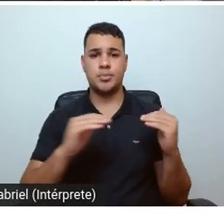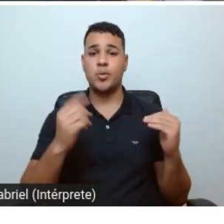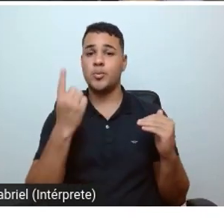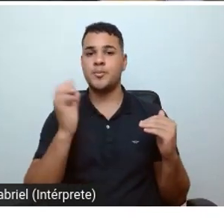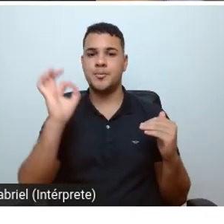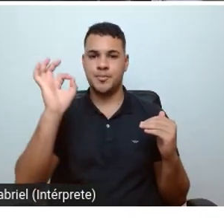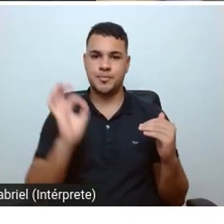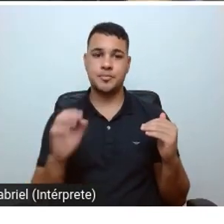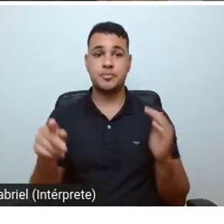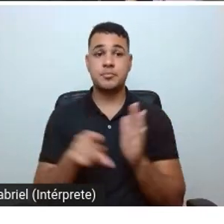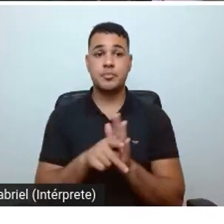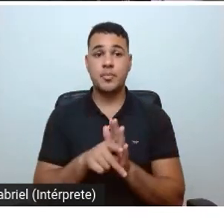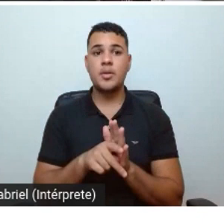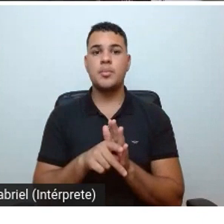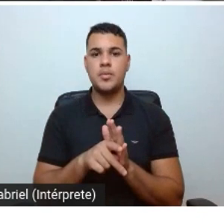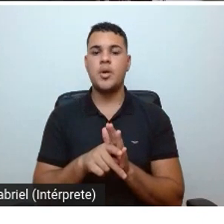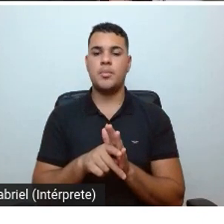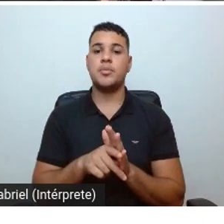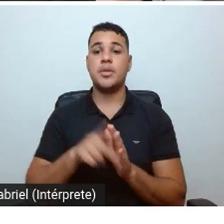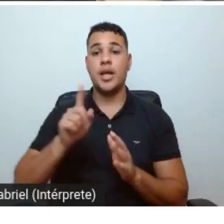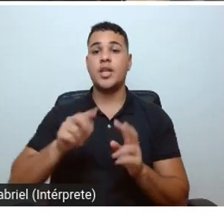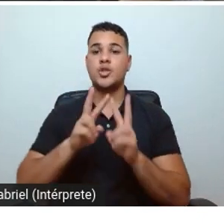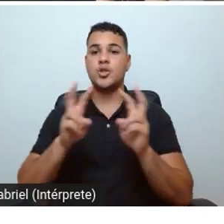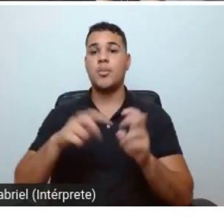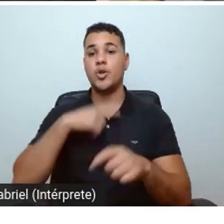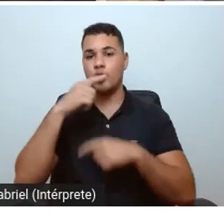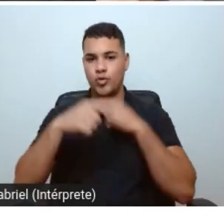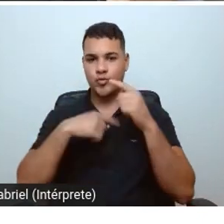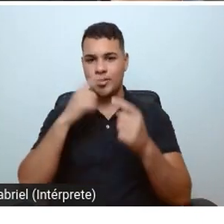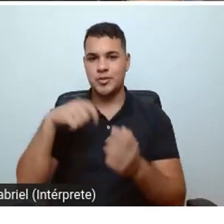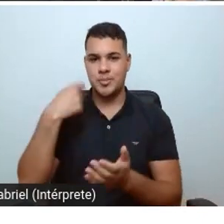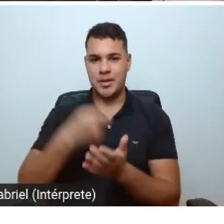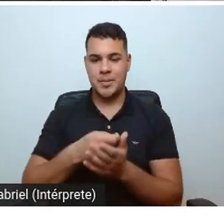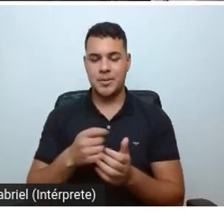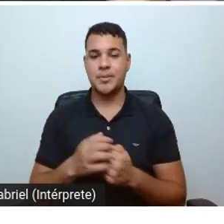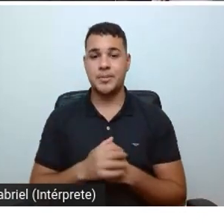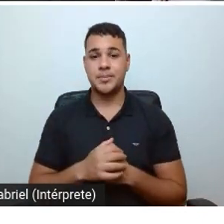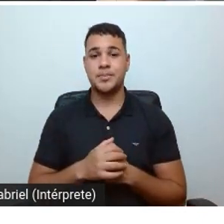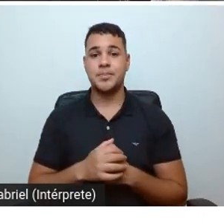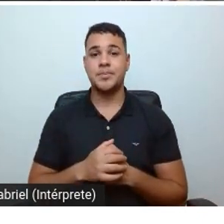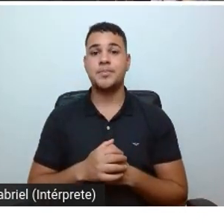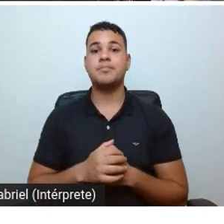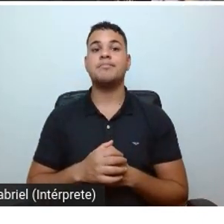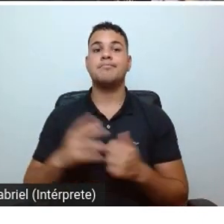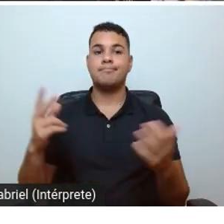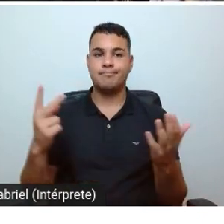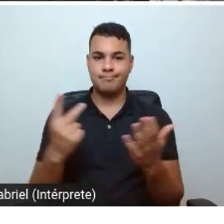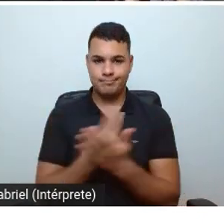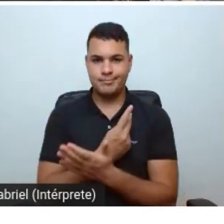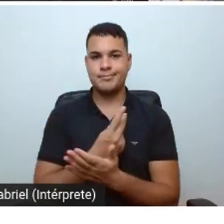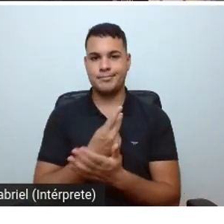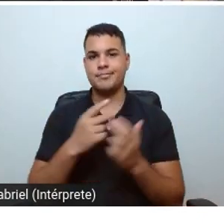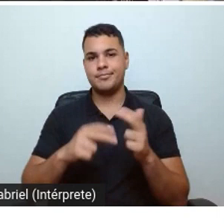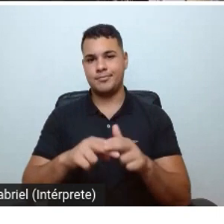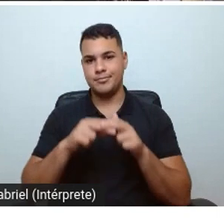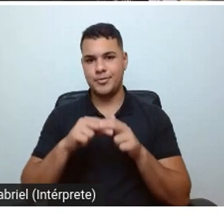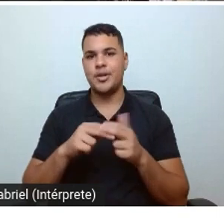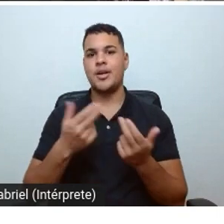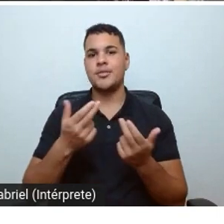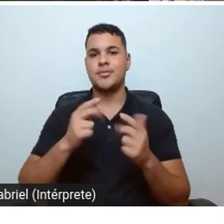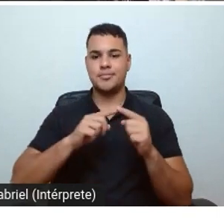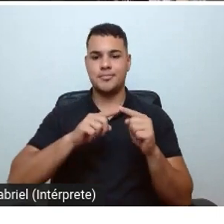da intenção de dúvida de pagamento. E justamente quando nós tivemos aquela queda na confiança,